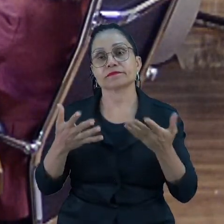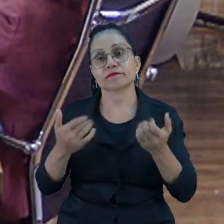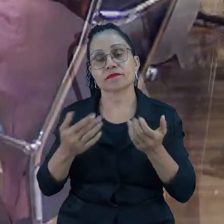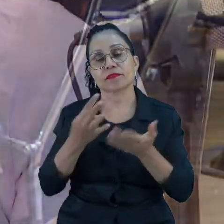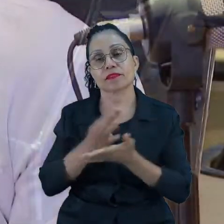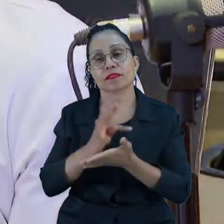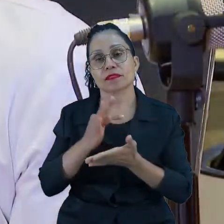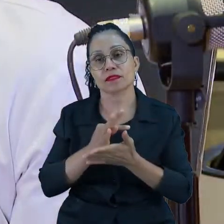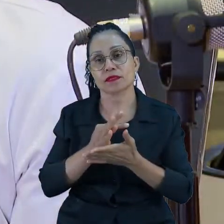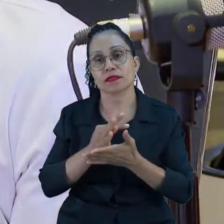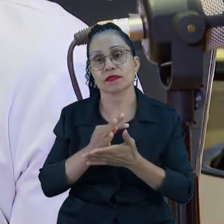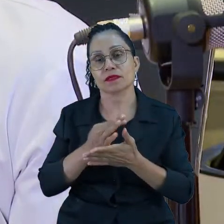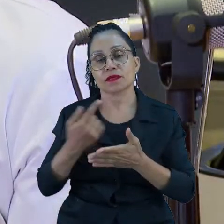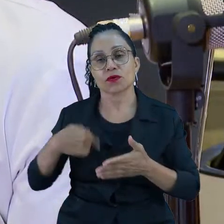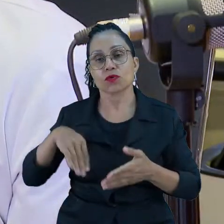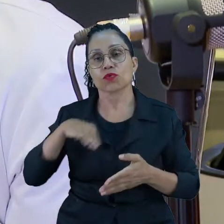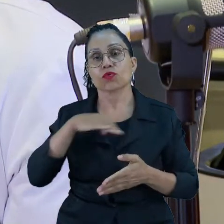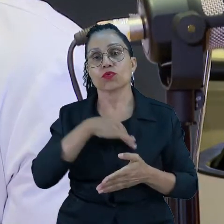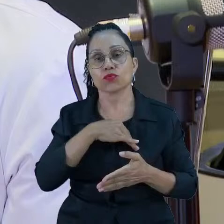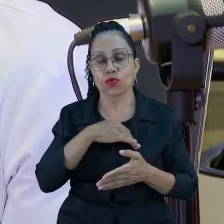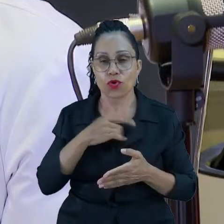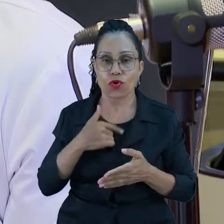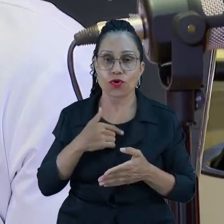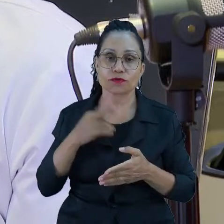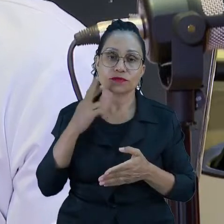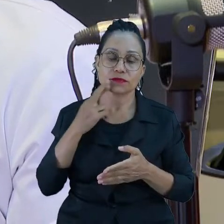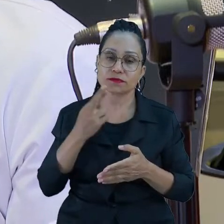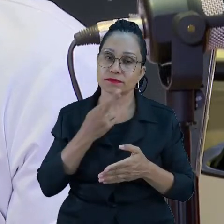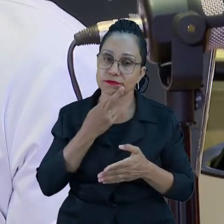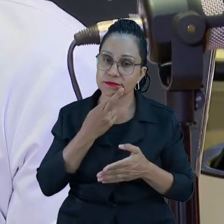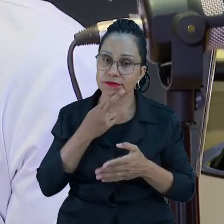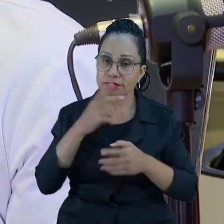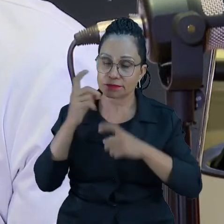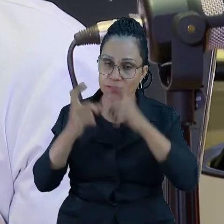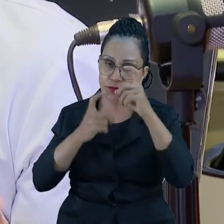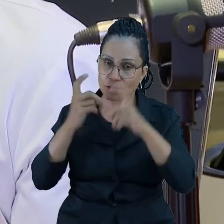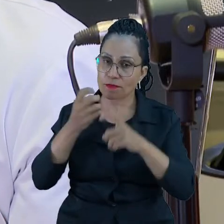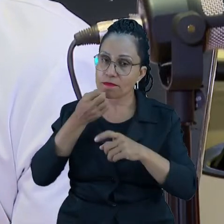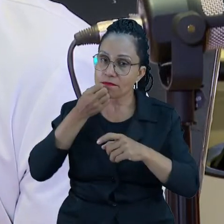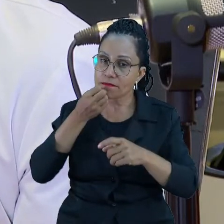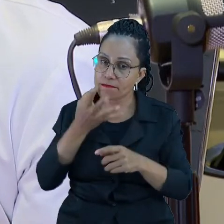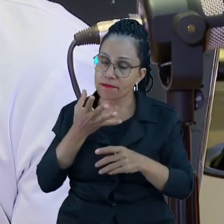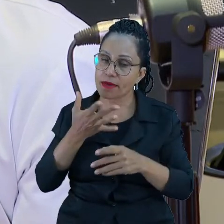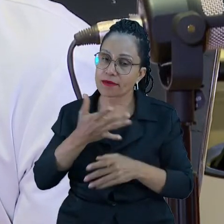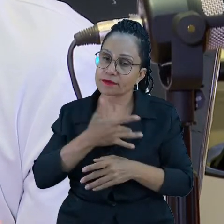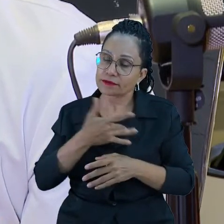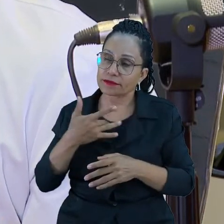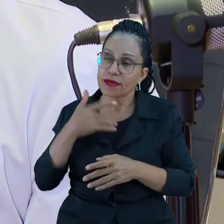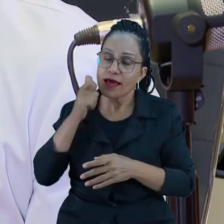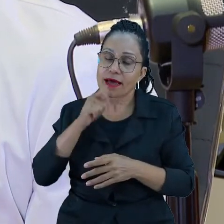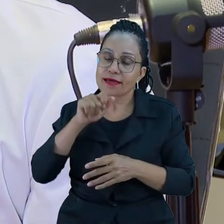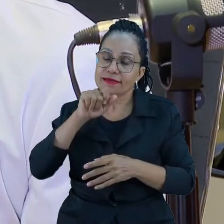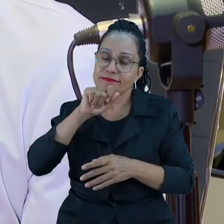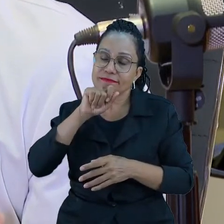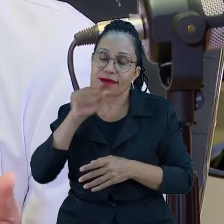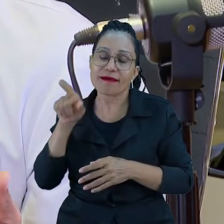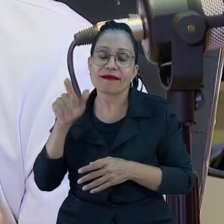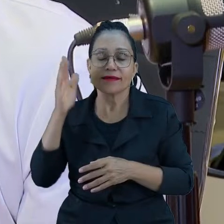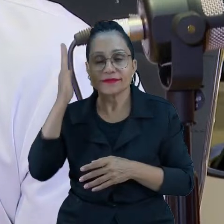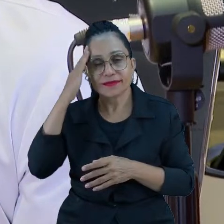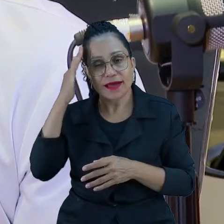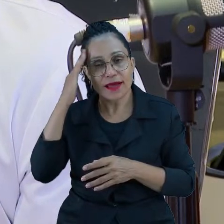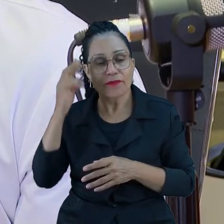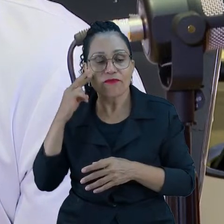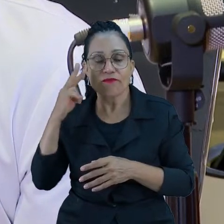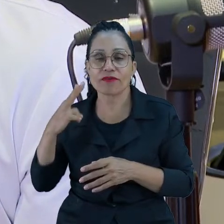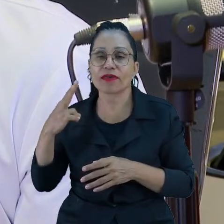que o nosso restaurante se preocupa com o bem-estar das pessoas. E que isso é reconhecido pelas mães, né? Então elas acham que... Por que o filho